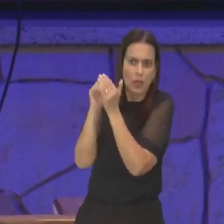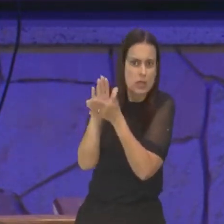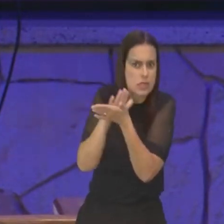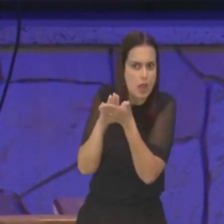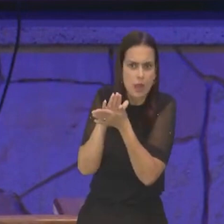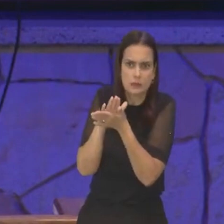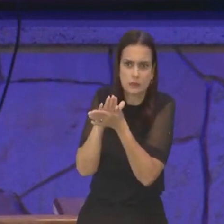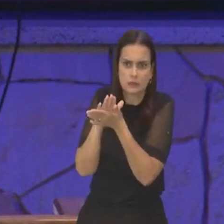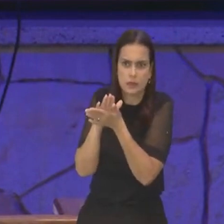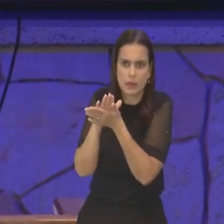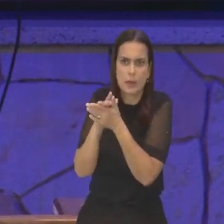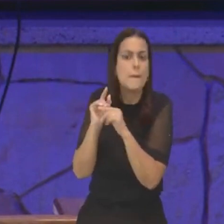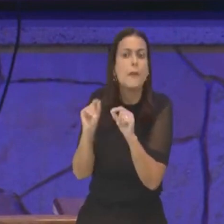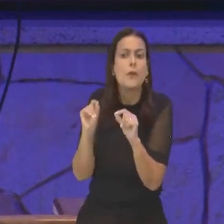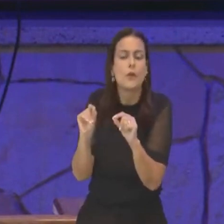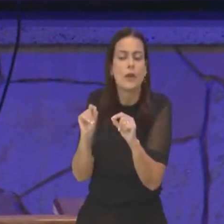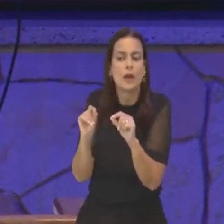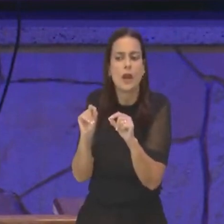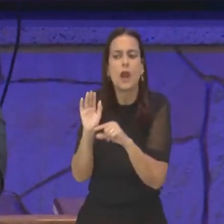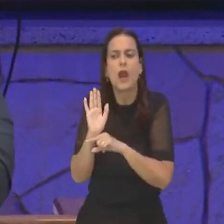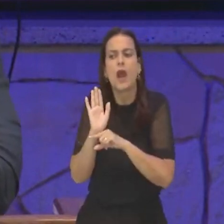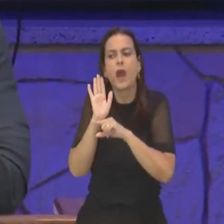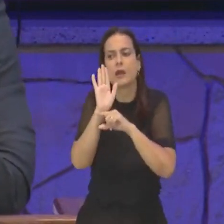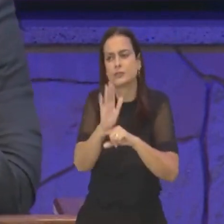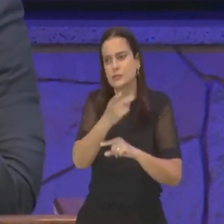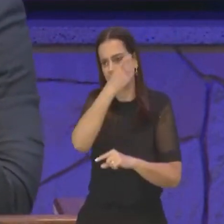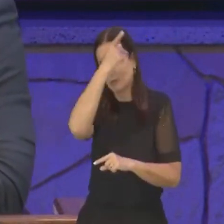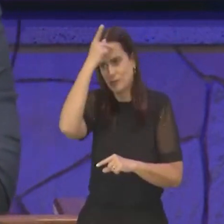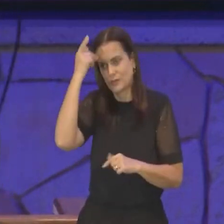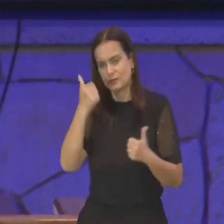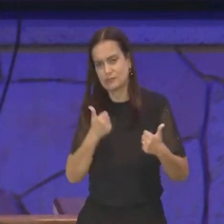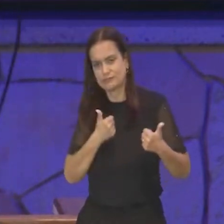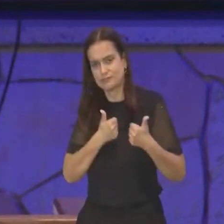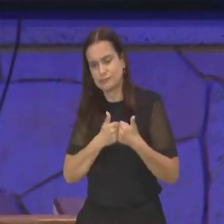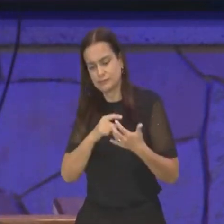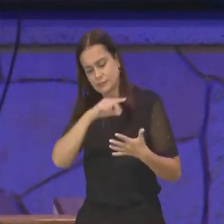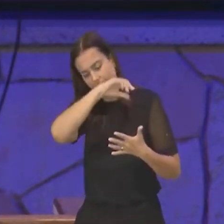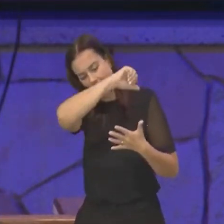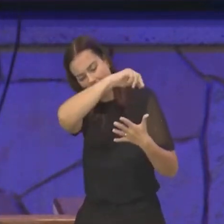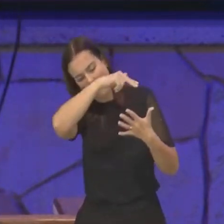abençoar pessoas que estão ao nosso redor. Quinto valor: